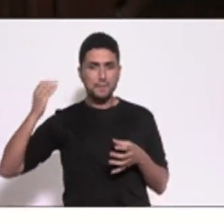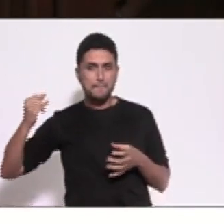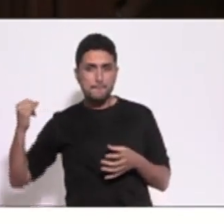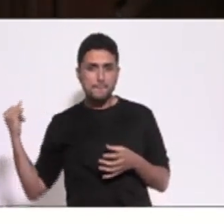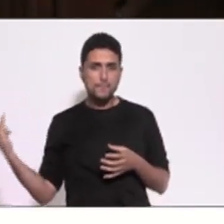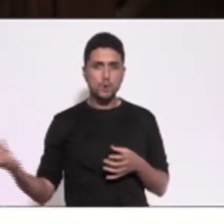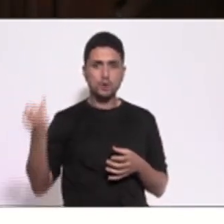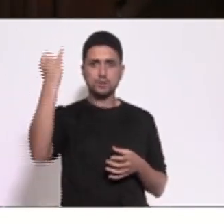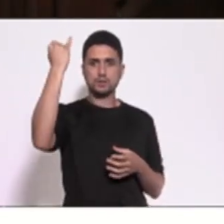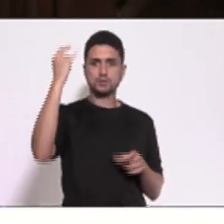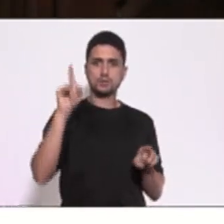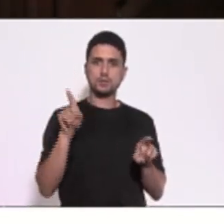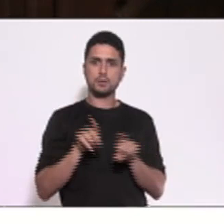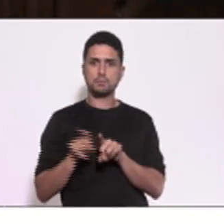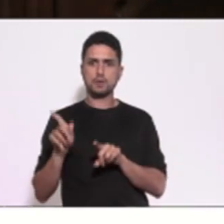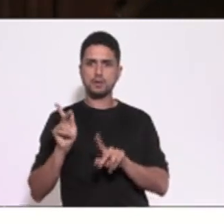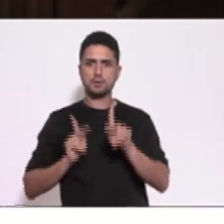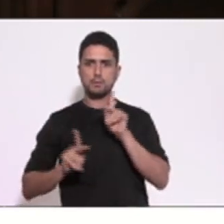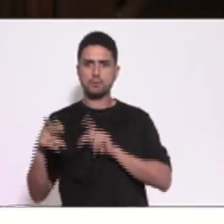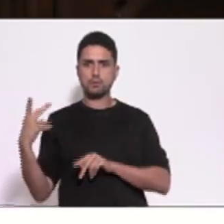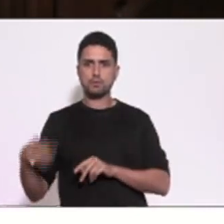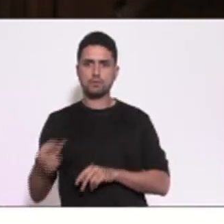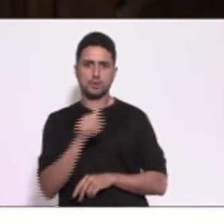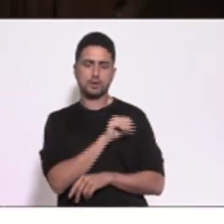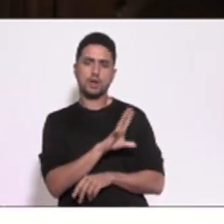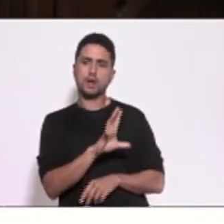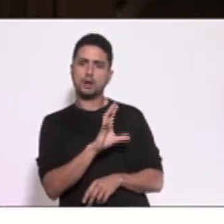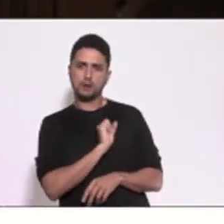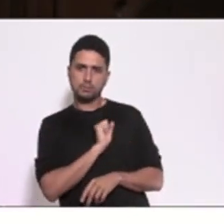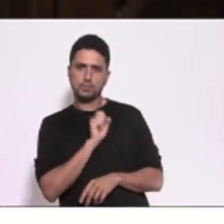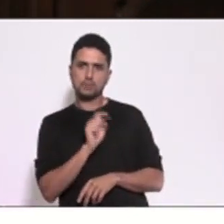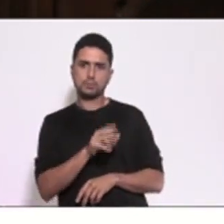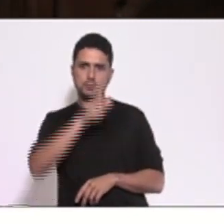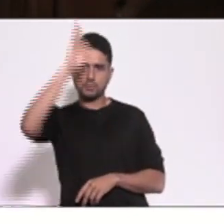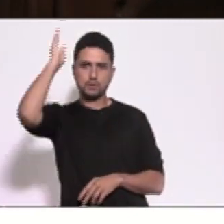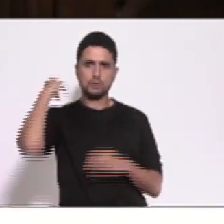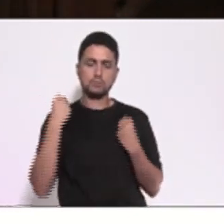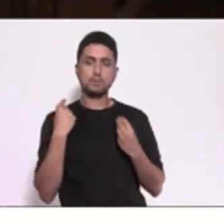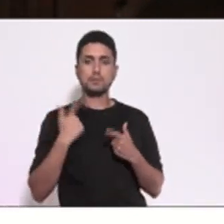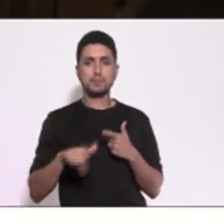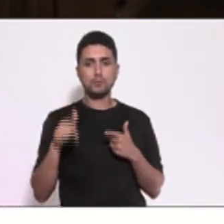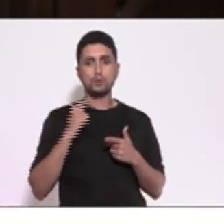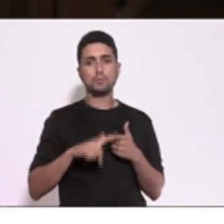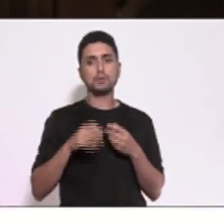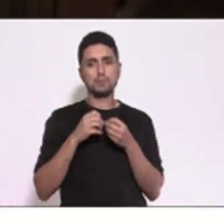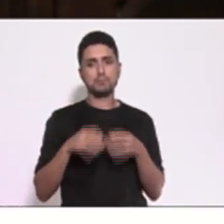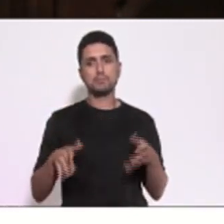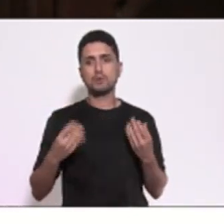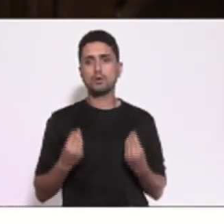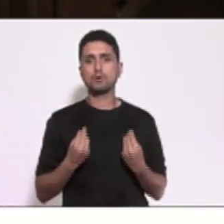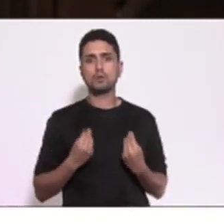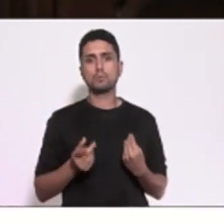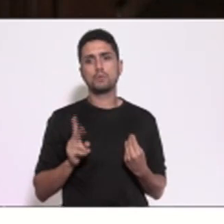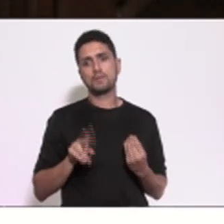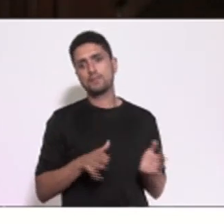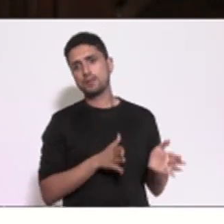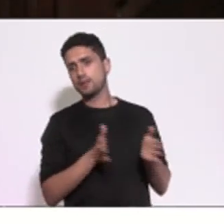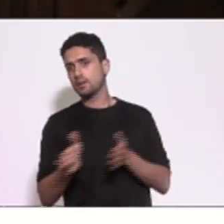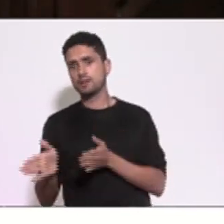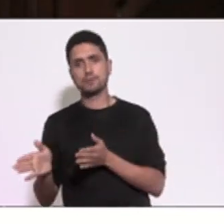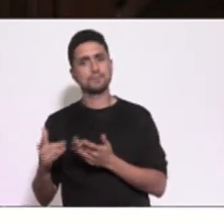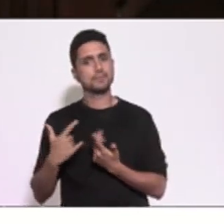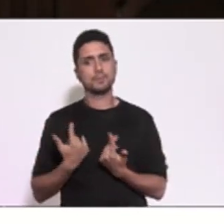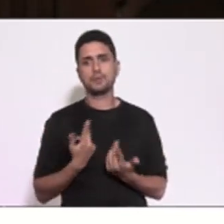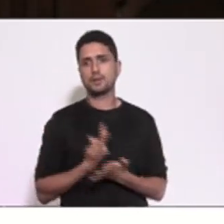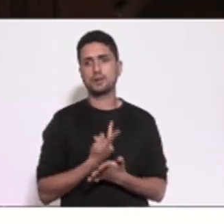importante e tão querida pelo povo fluminense, que enfrenta graves problemas de efetivos, vai enveredar por um caminho que não é o seu,